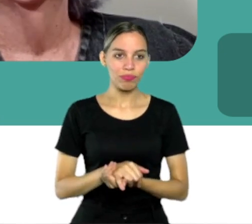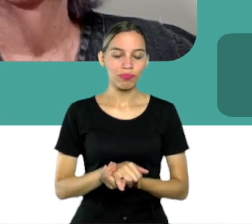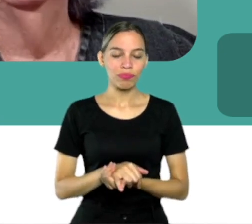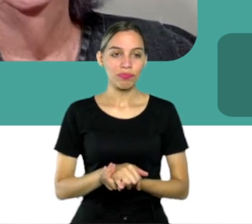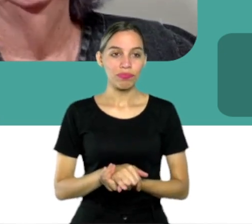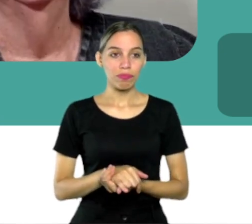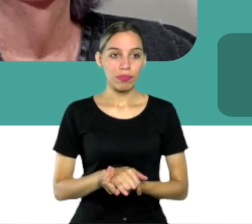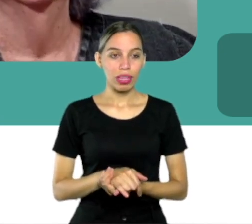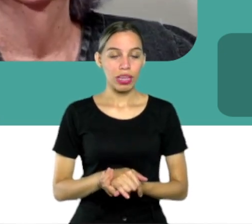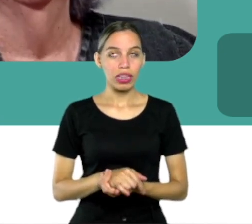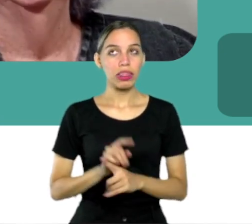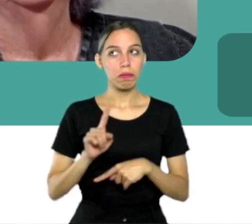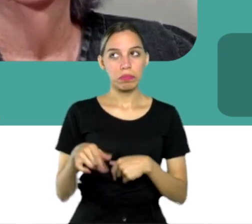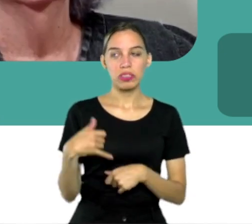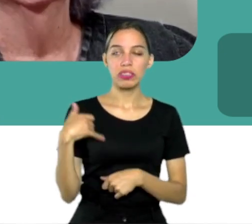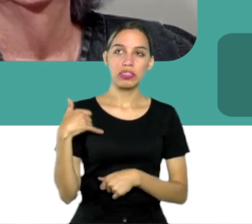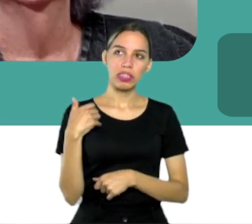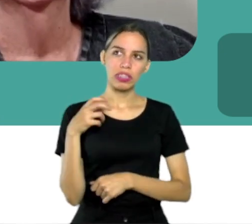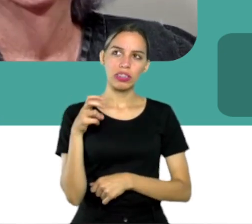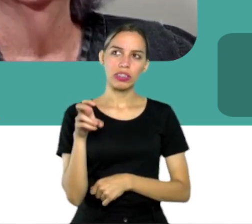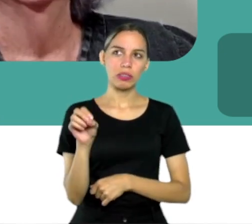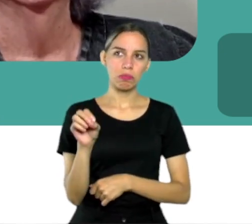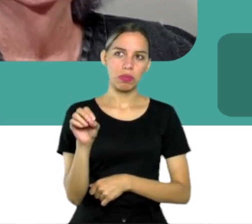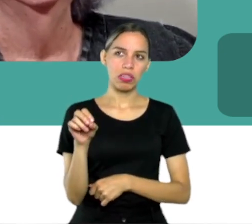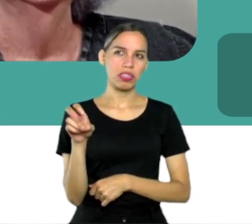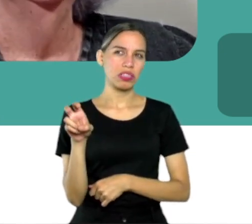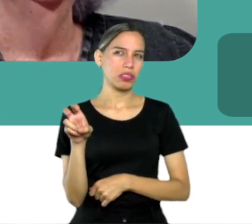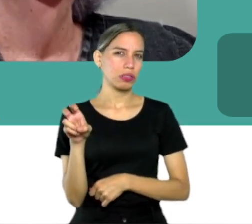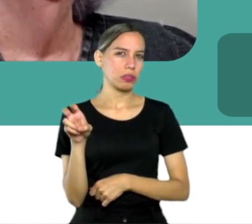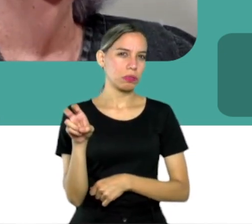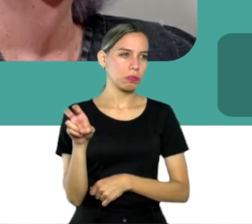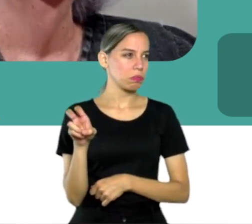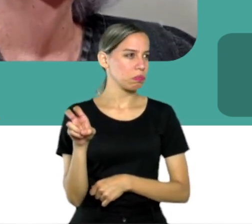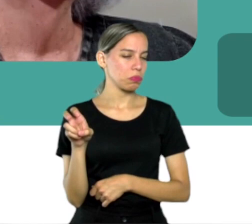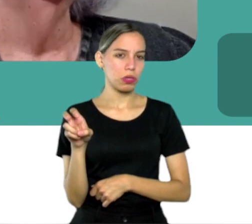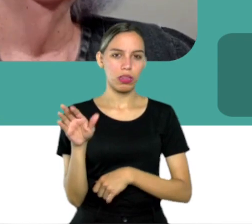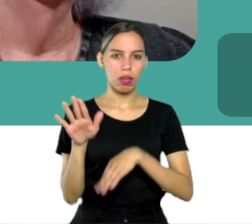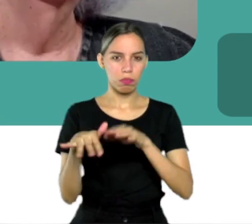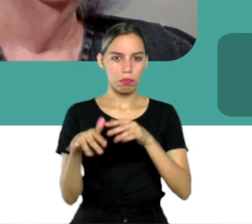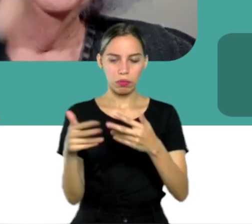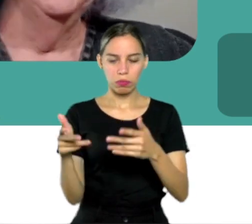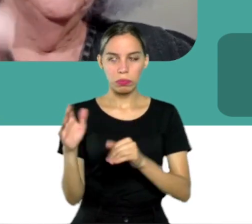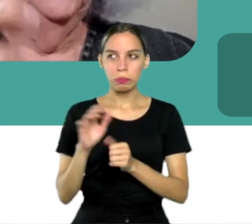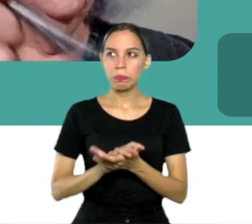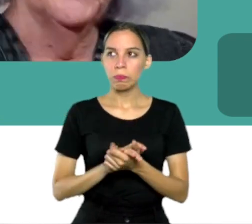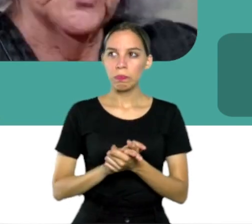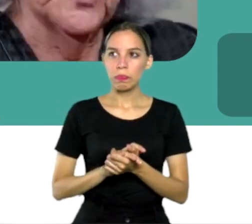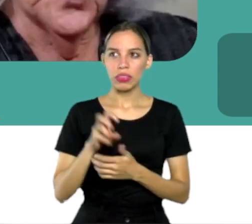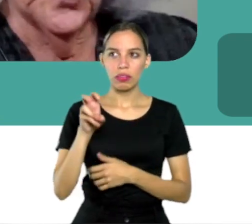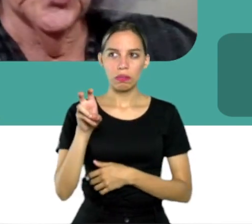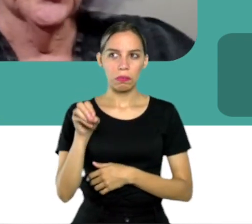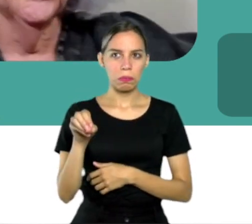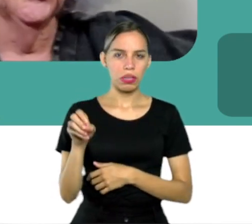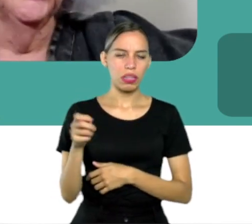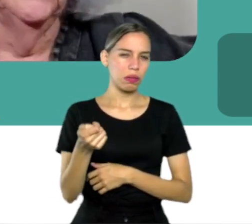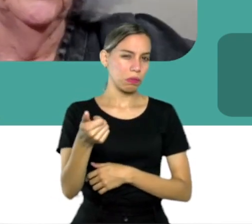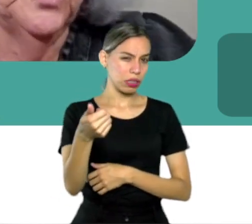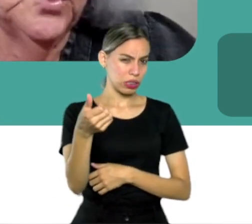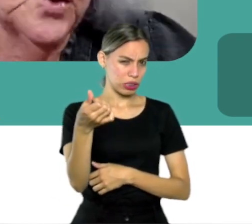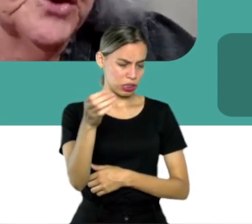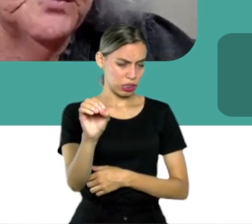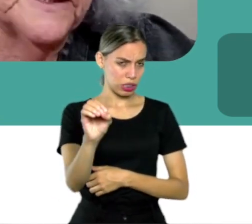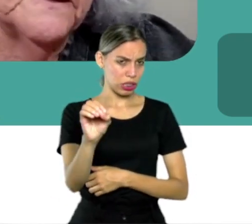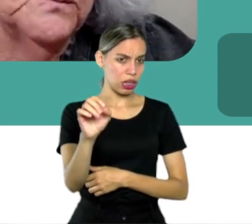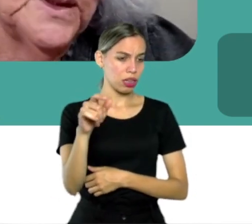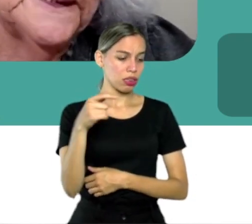com 50 e poucos anos, quase 60, eu voltei a escrever. Eu fui para um curso eu